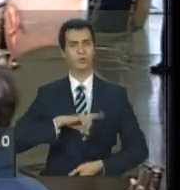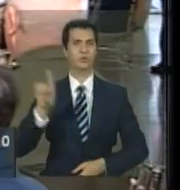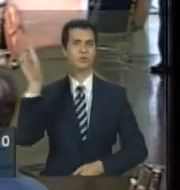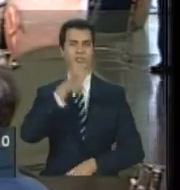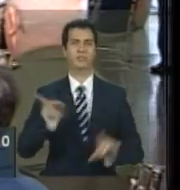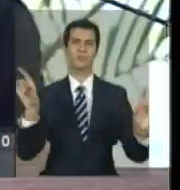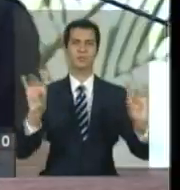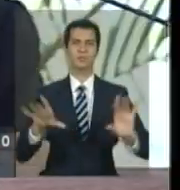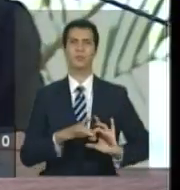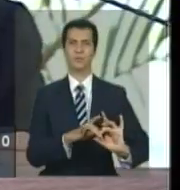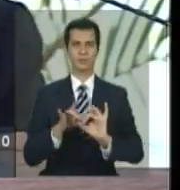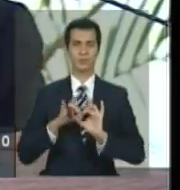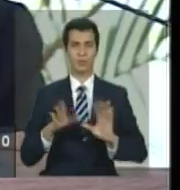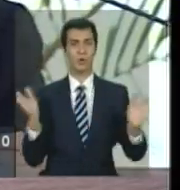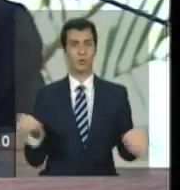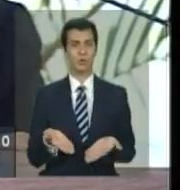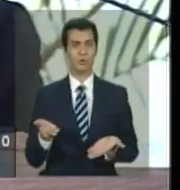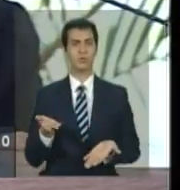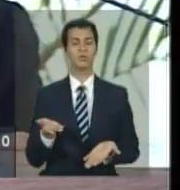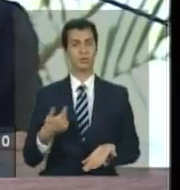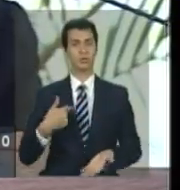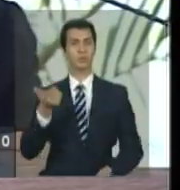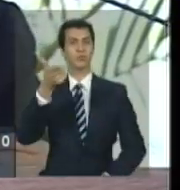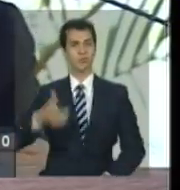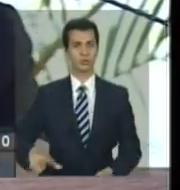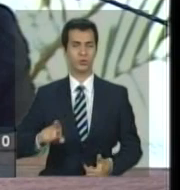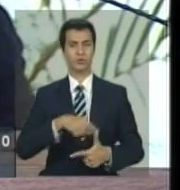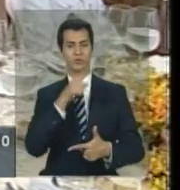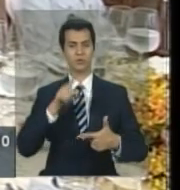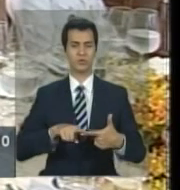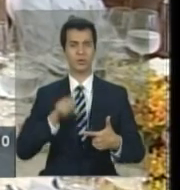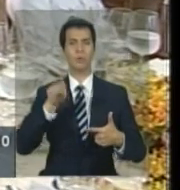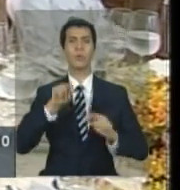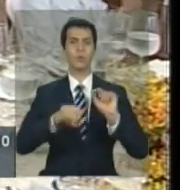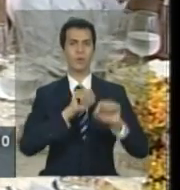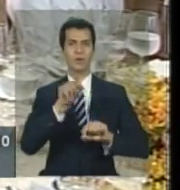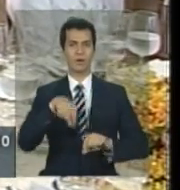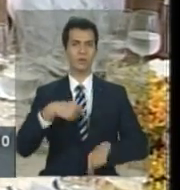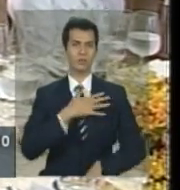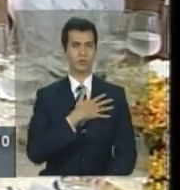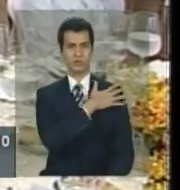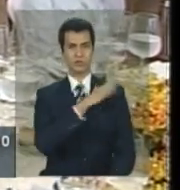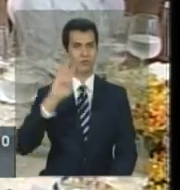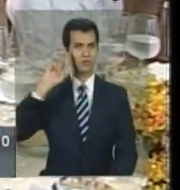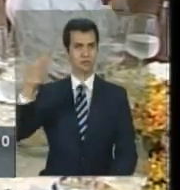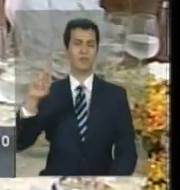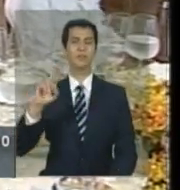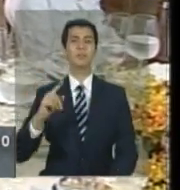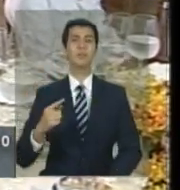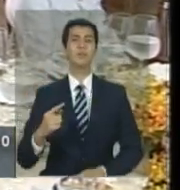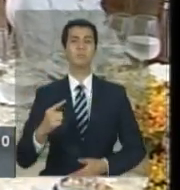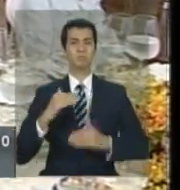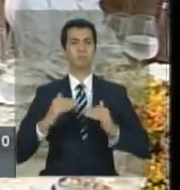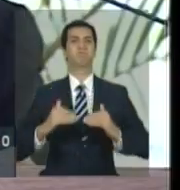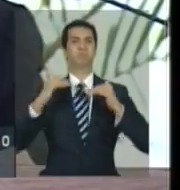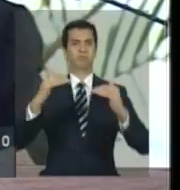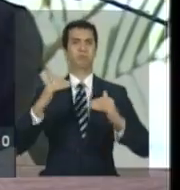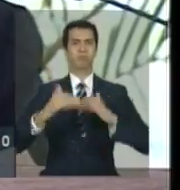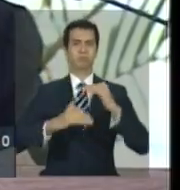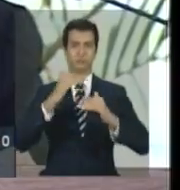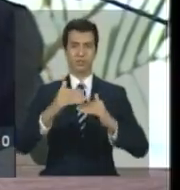confraternização. Participei hoje, pela segunda vez, da cerimônia de promoção dos oficiais-generais das Forças Armadas.